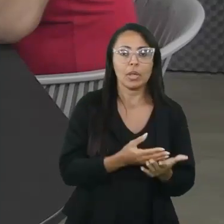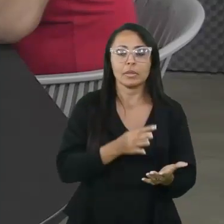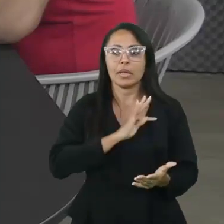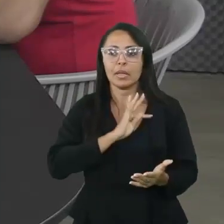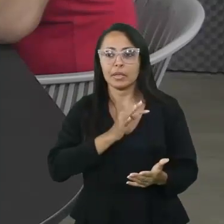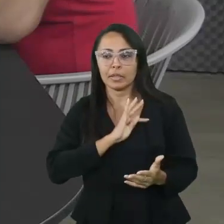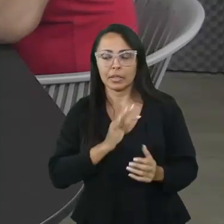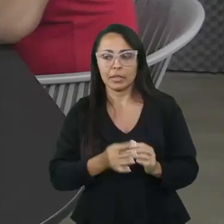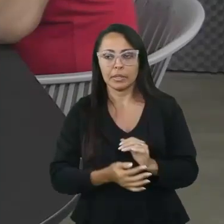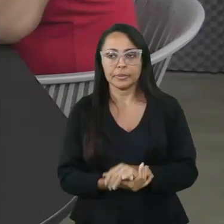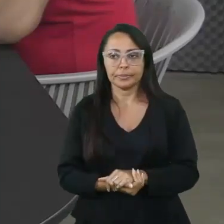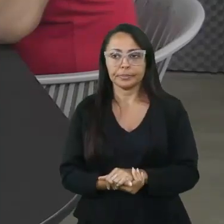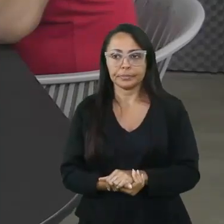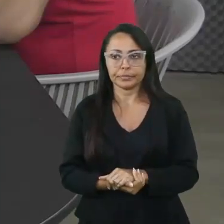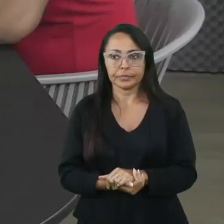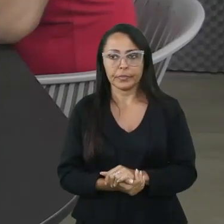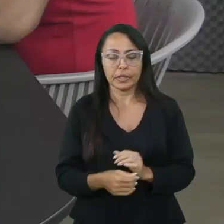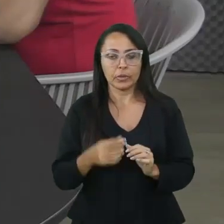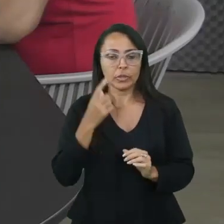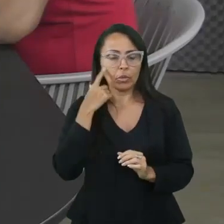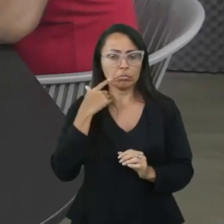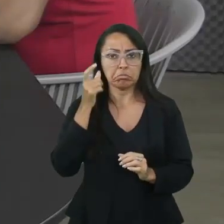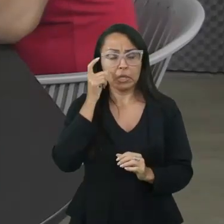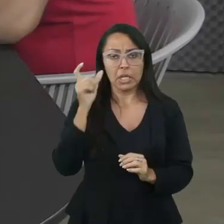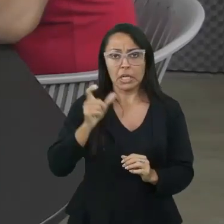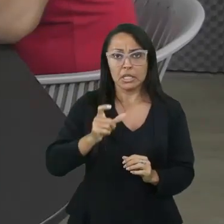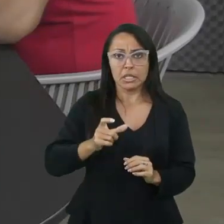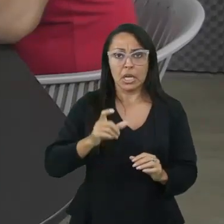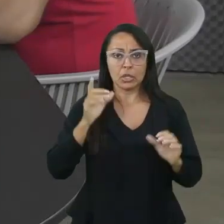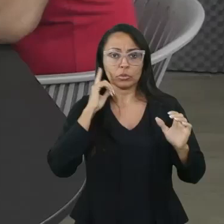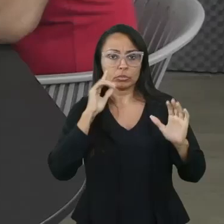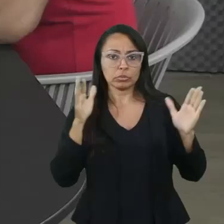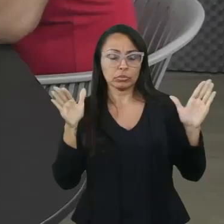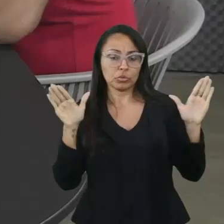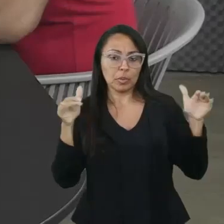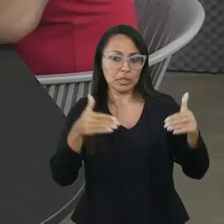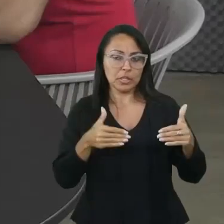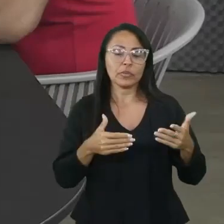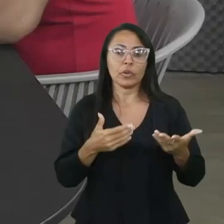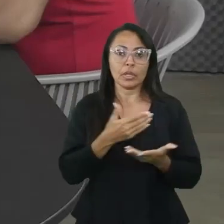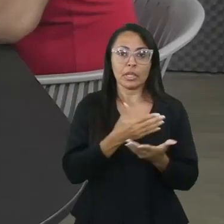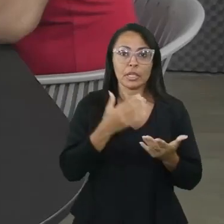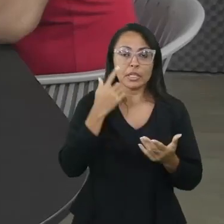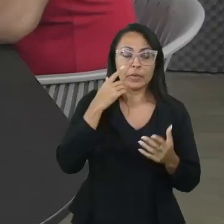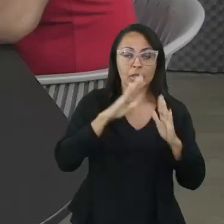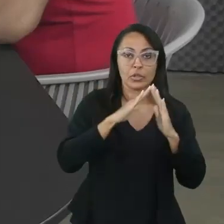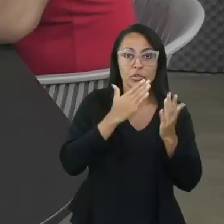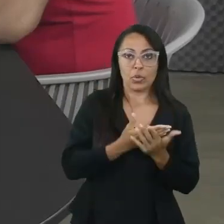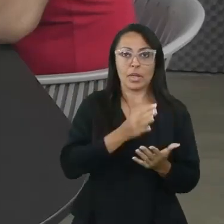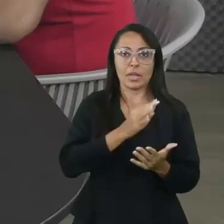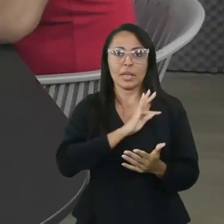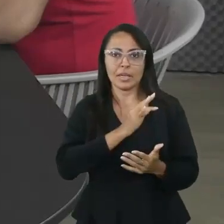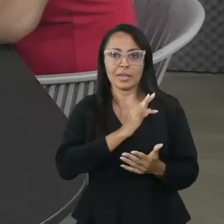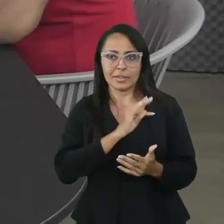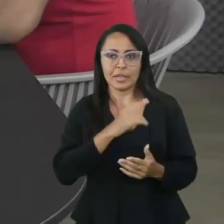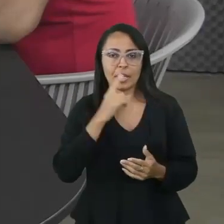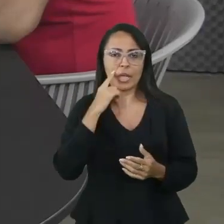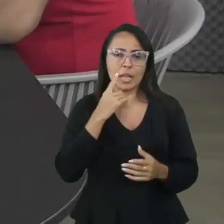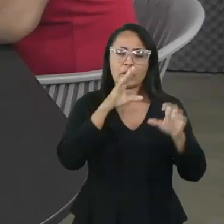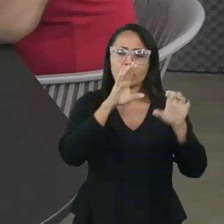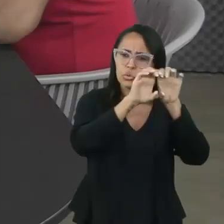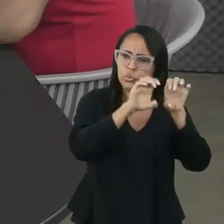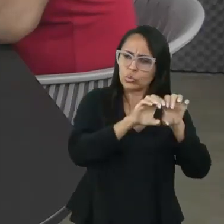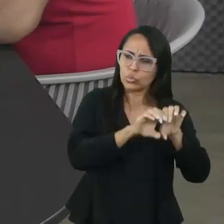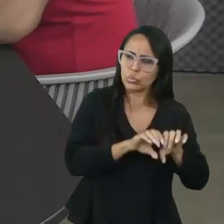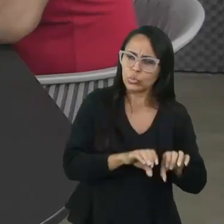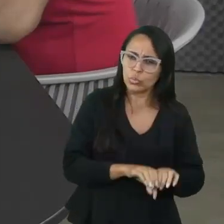todos os estudantes estão interessados naquele curso específico. Porque a gente sabe que escolas técnicas, elas são melhor estruturadas,